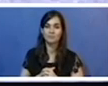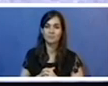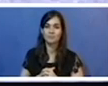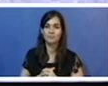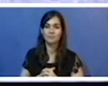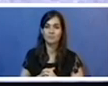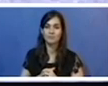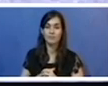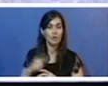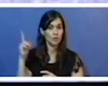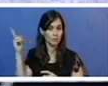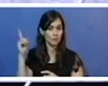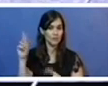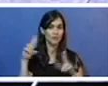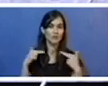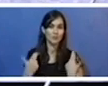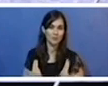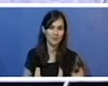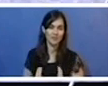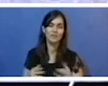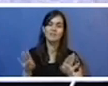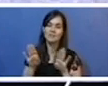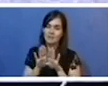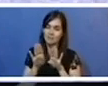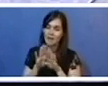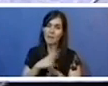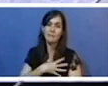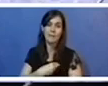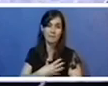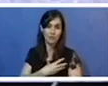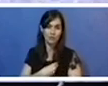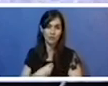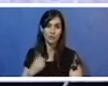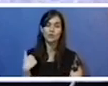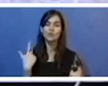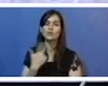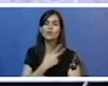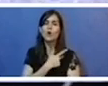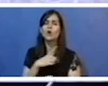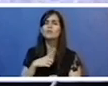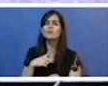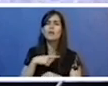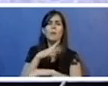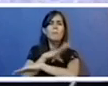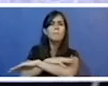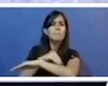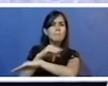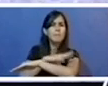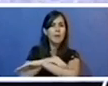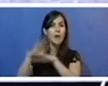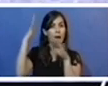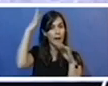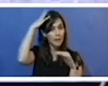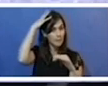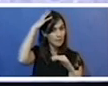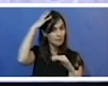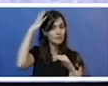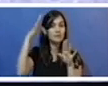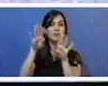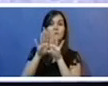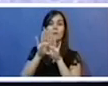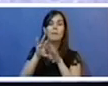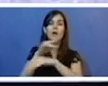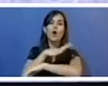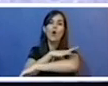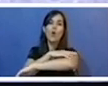Aqui, nos seres humanos, que nós somos também mamíferos, nós concentramos pelos na região da cabeça e outras partes do corpo também.